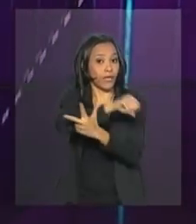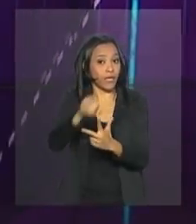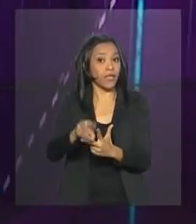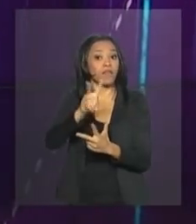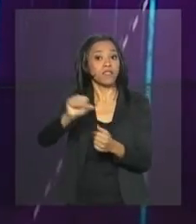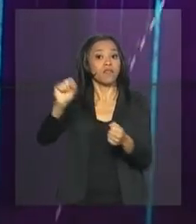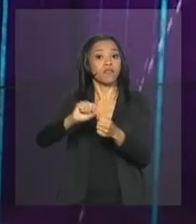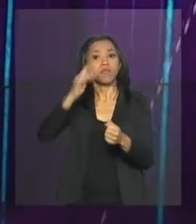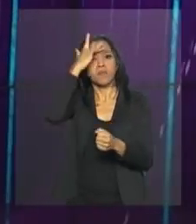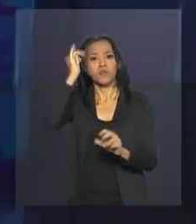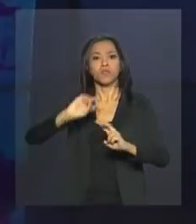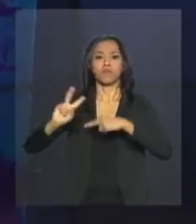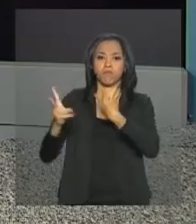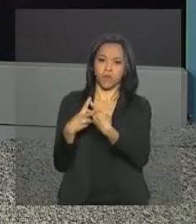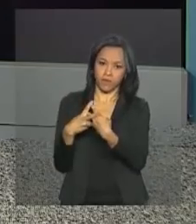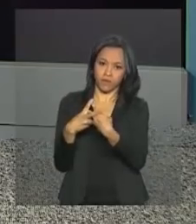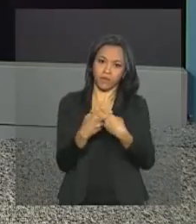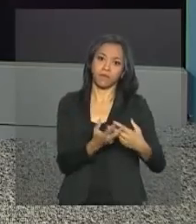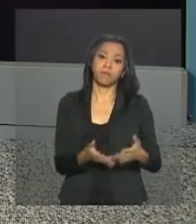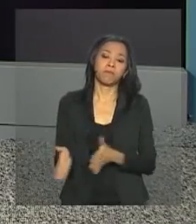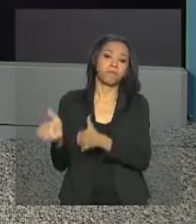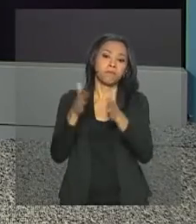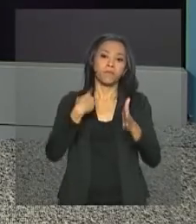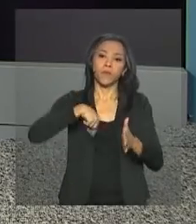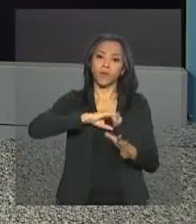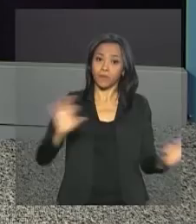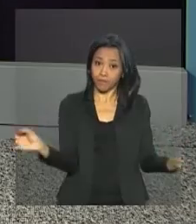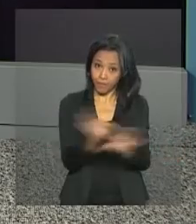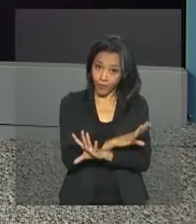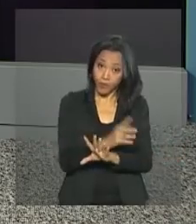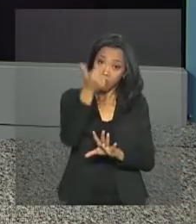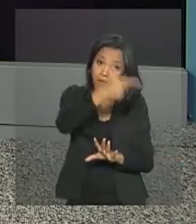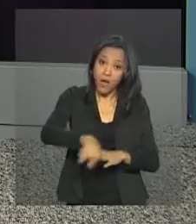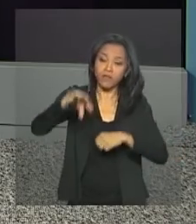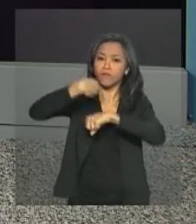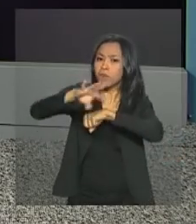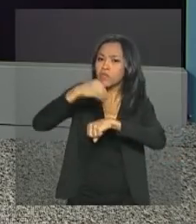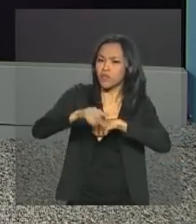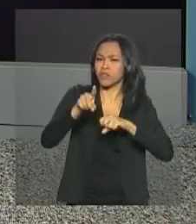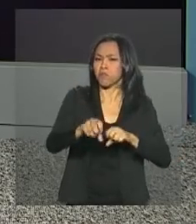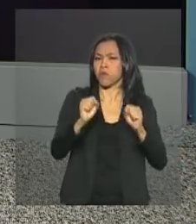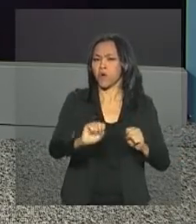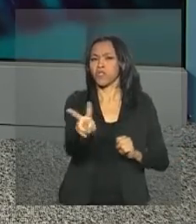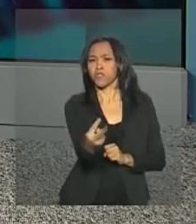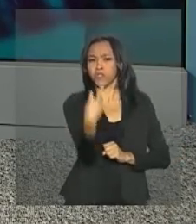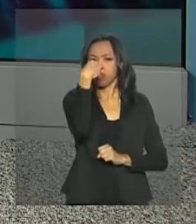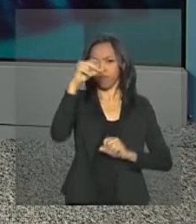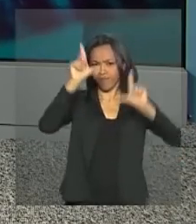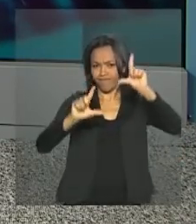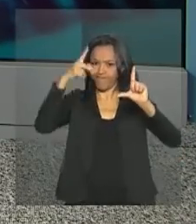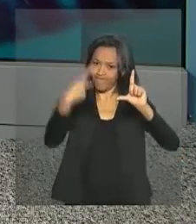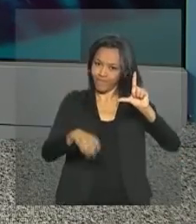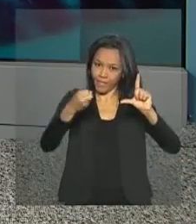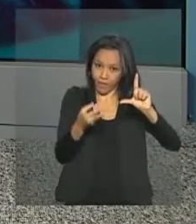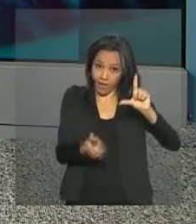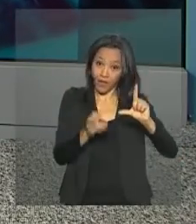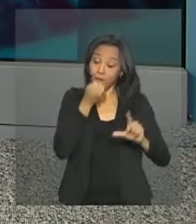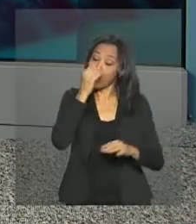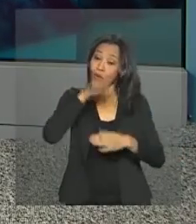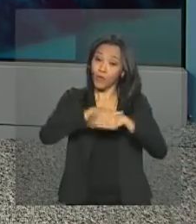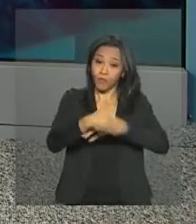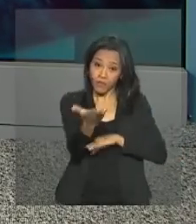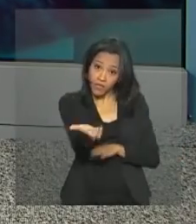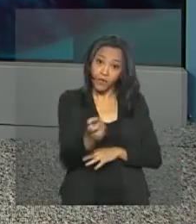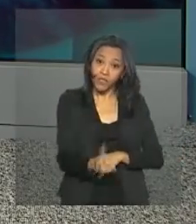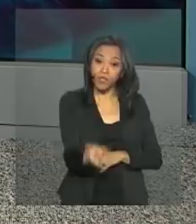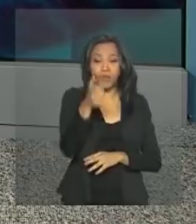privadas de liberdade nós ficamos por aqui mais sobre esse assunto você acompanha ao longo da nossa programação boa noite pra